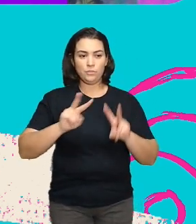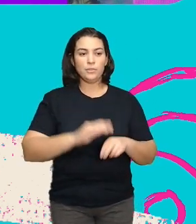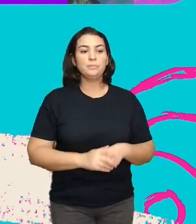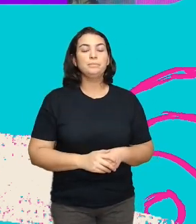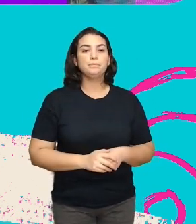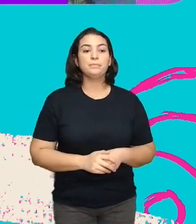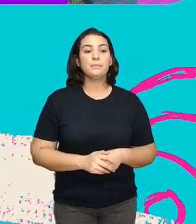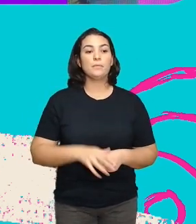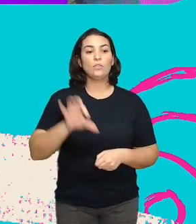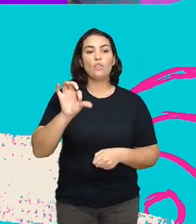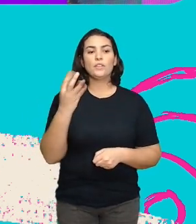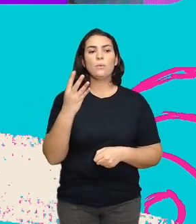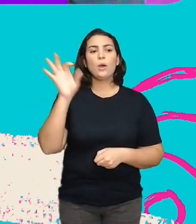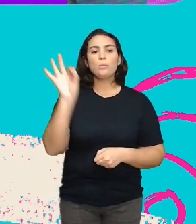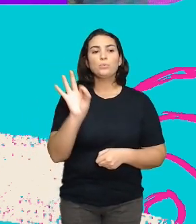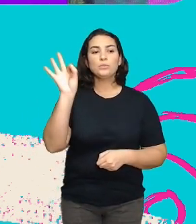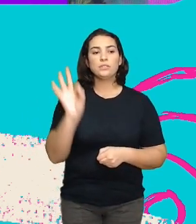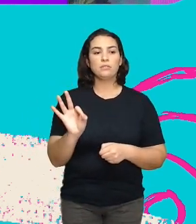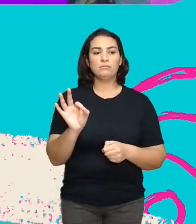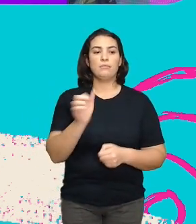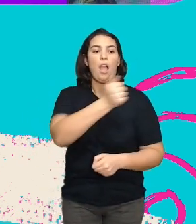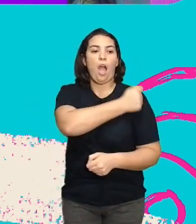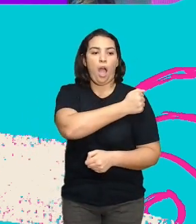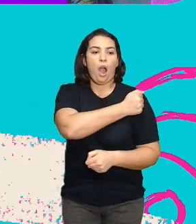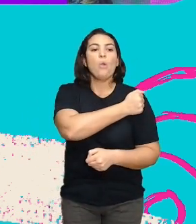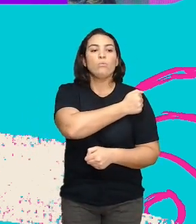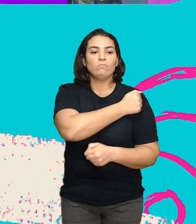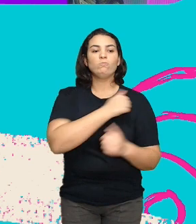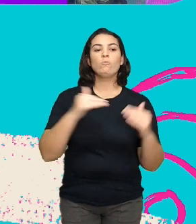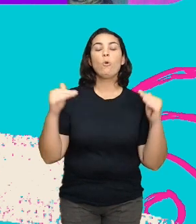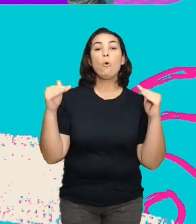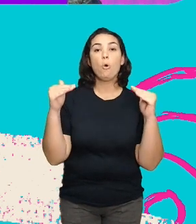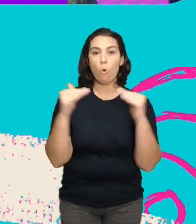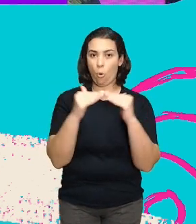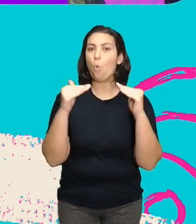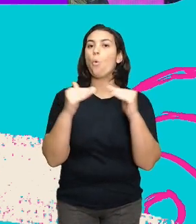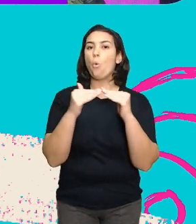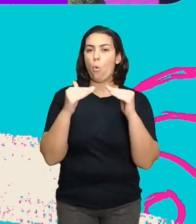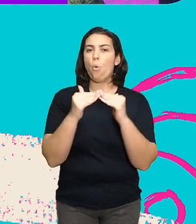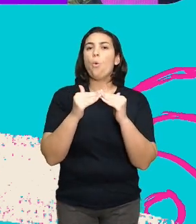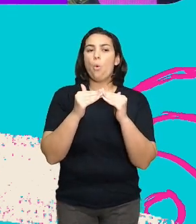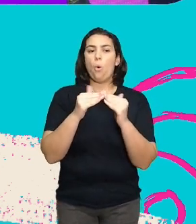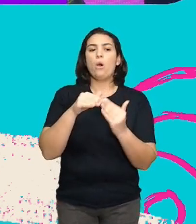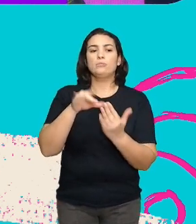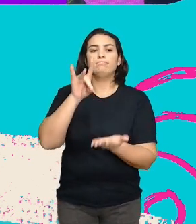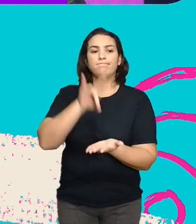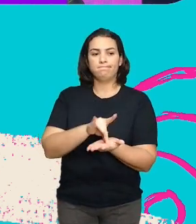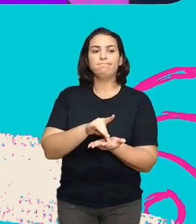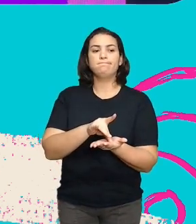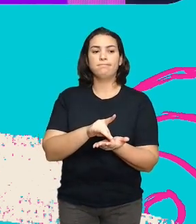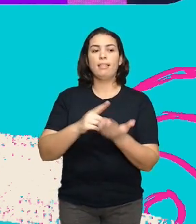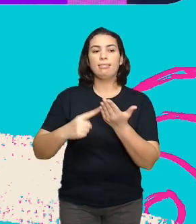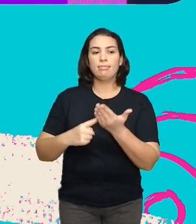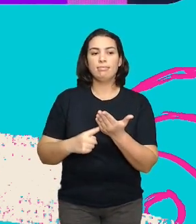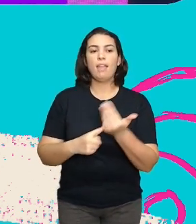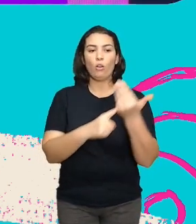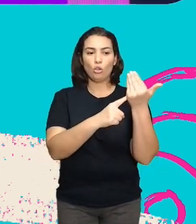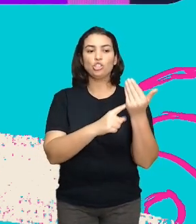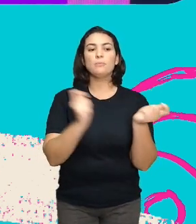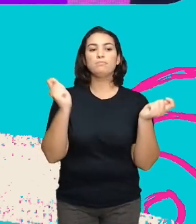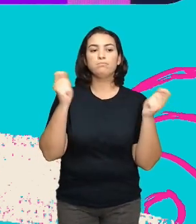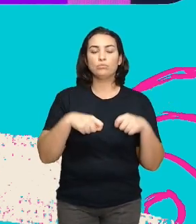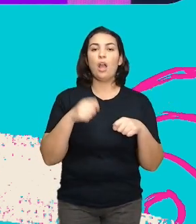94% dos estudantes concordam totalmente ou em parte que a tecnologia poderia ajudar